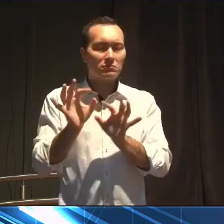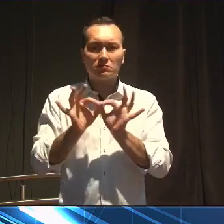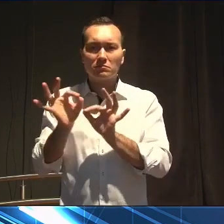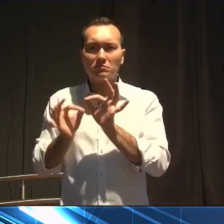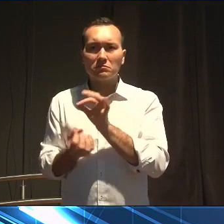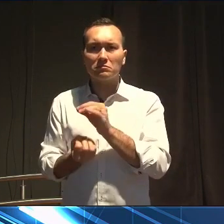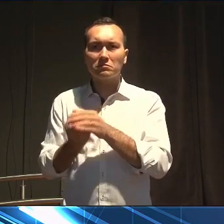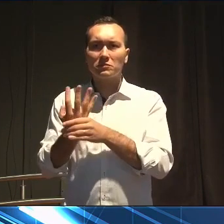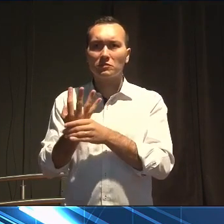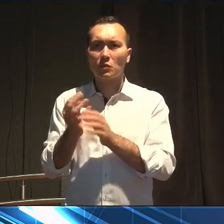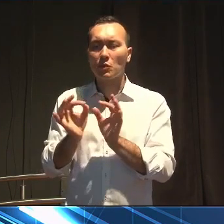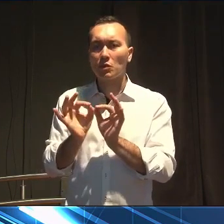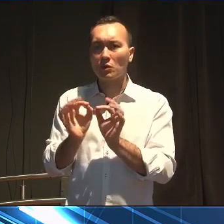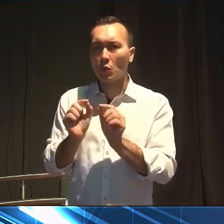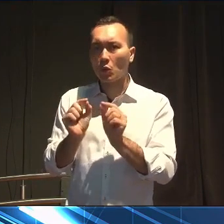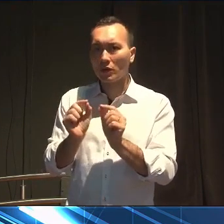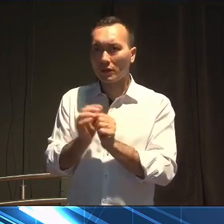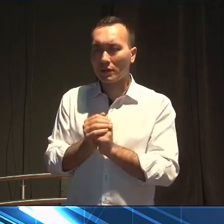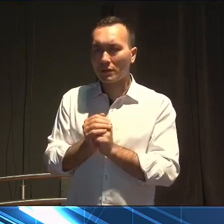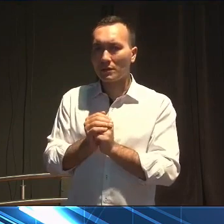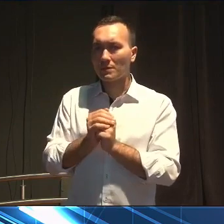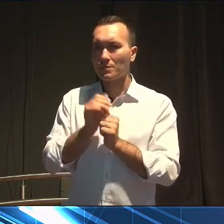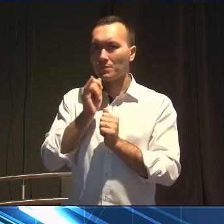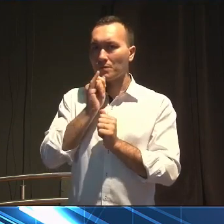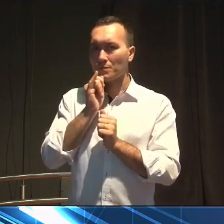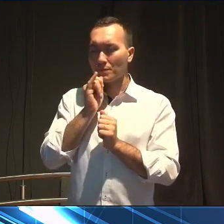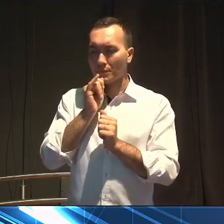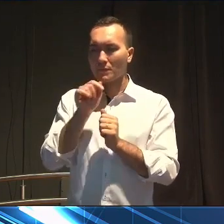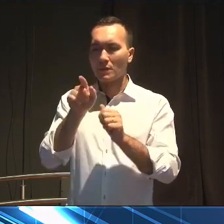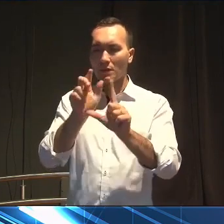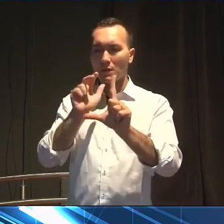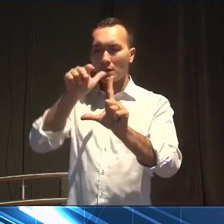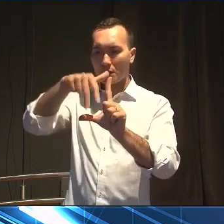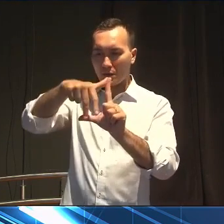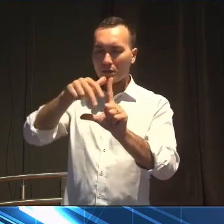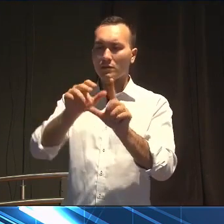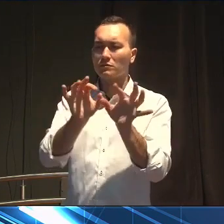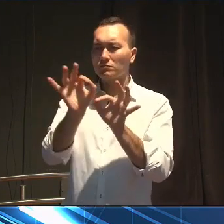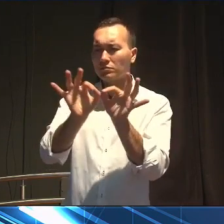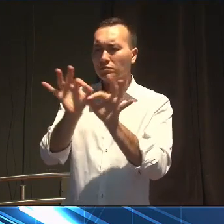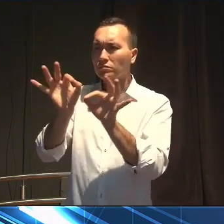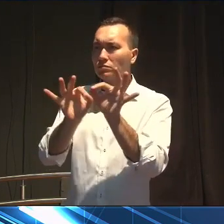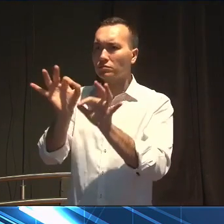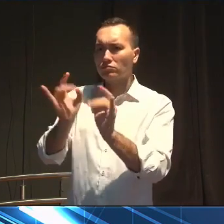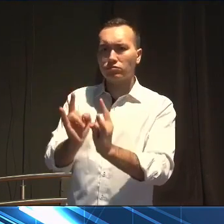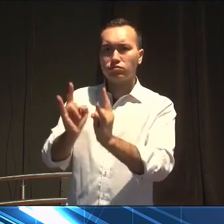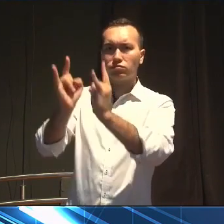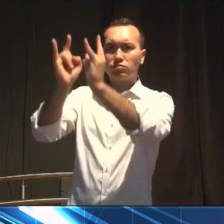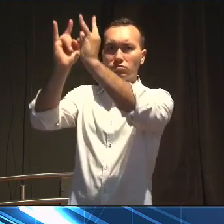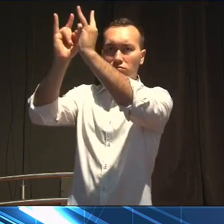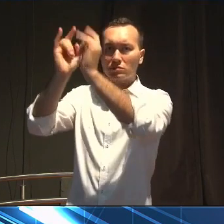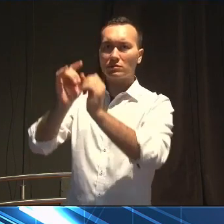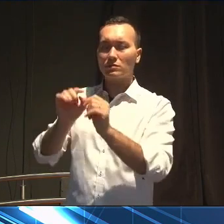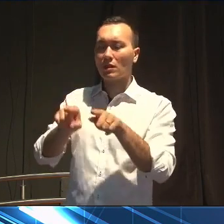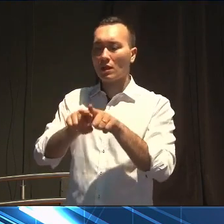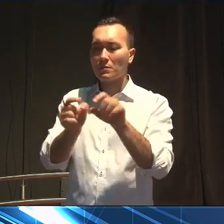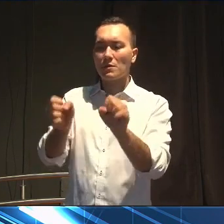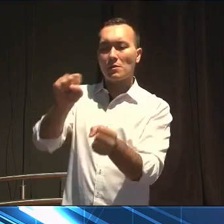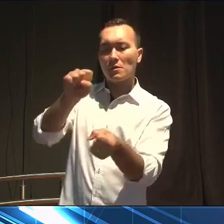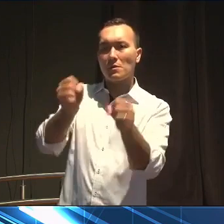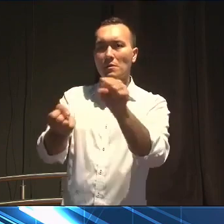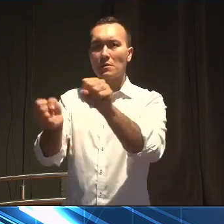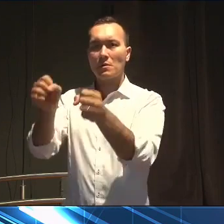conseguem simular toda a propagação e interferência de sinal. Eles conseguem colocar um carro virtual andando na cidade